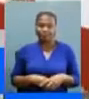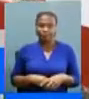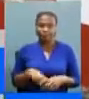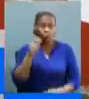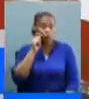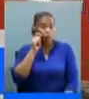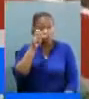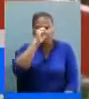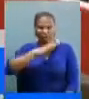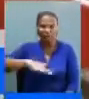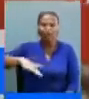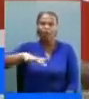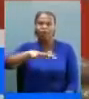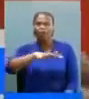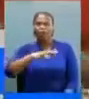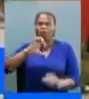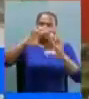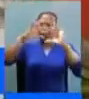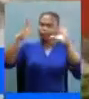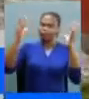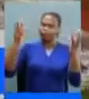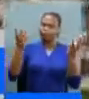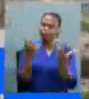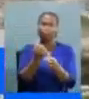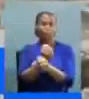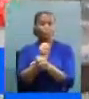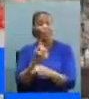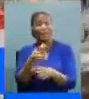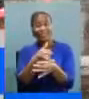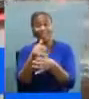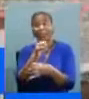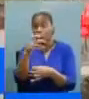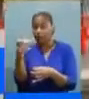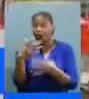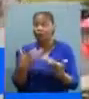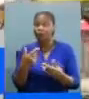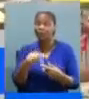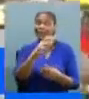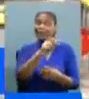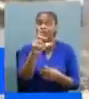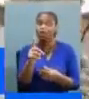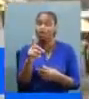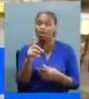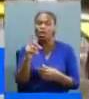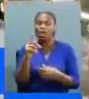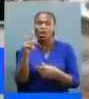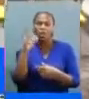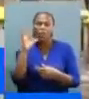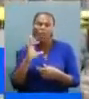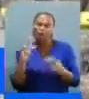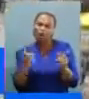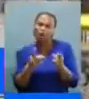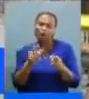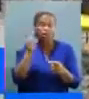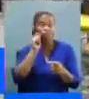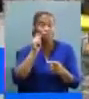O turismo rural e da natureza é uma das apostas para a ilha de Santo Antão, onde neste momento existem 36 pequenas unidades turísticas no âmbito